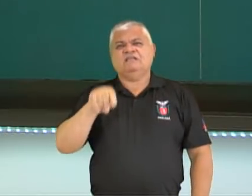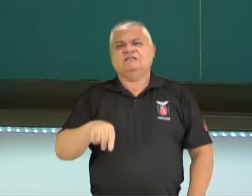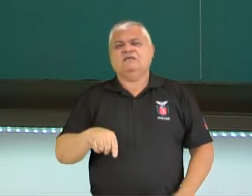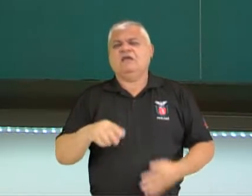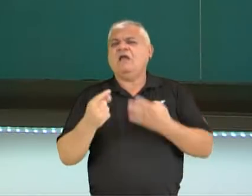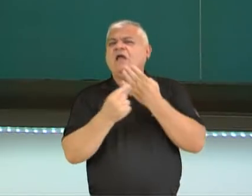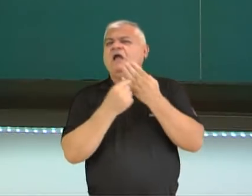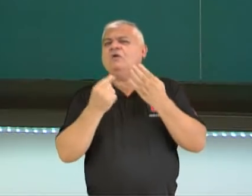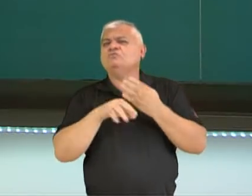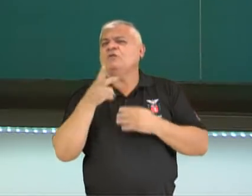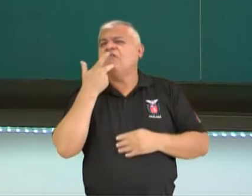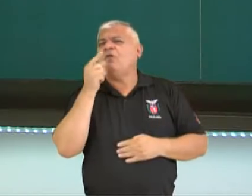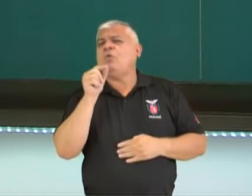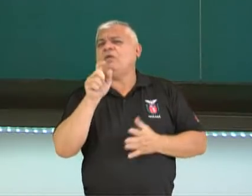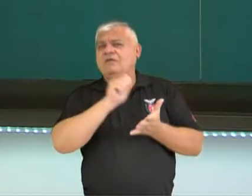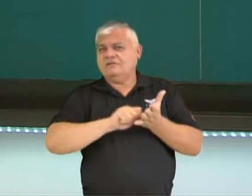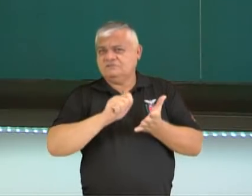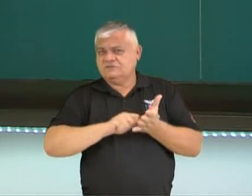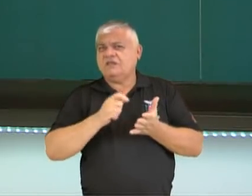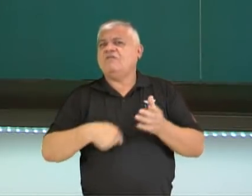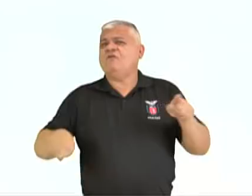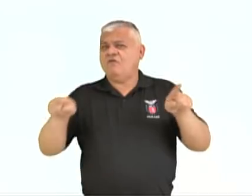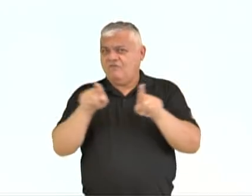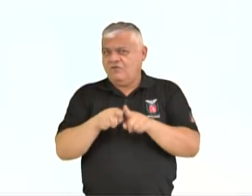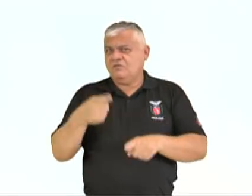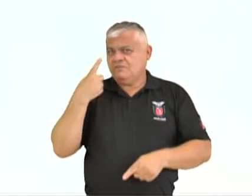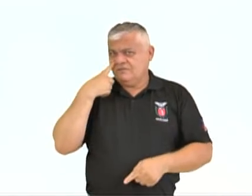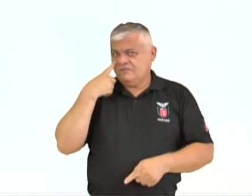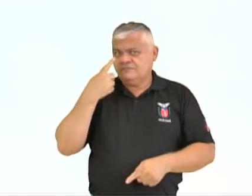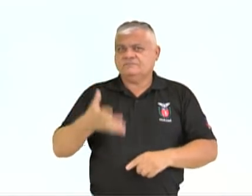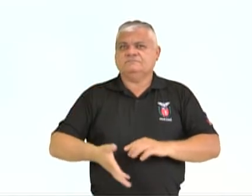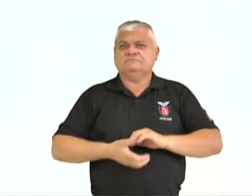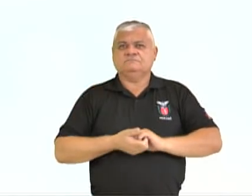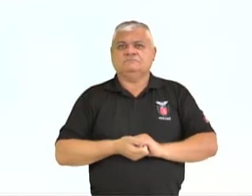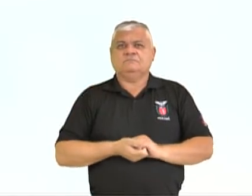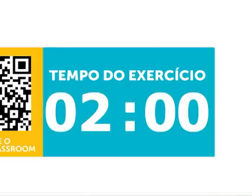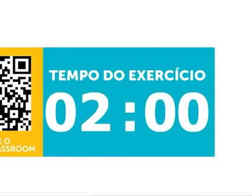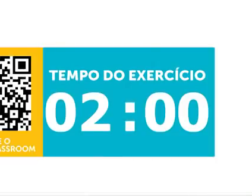com isso? E escreve aí que eu já volto para a gente conferir.